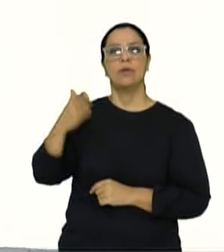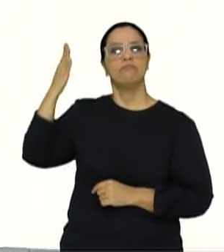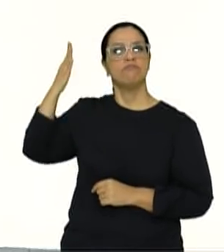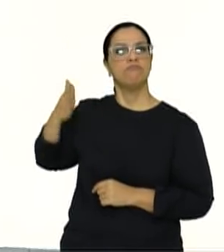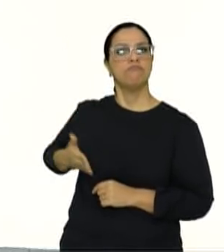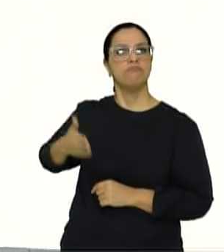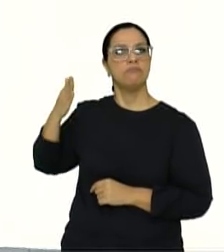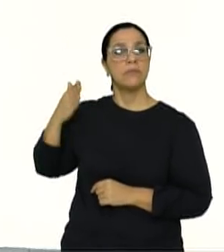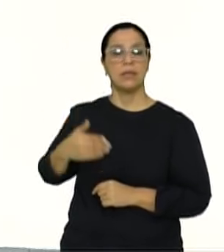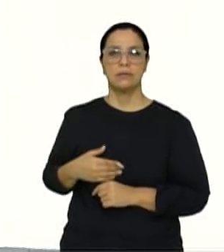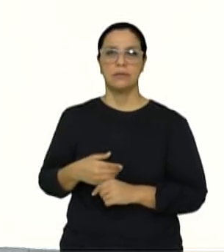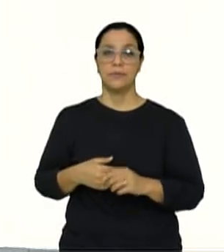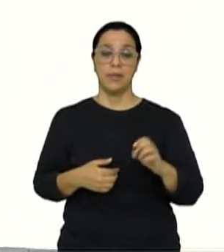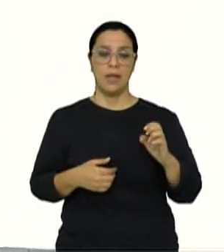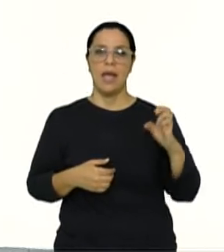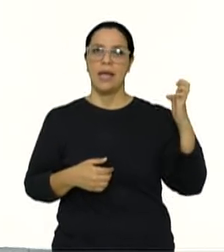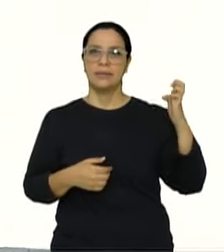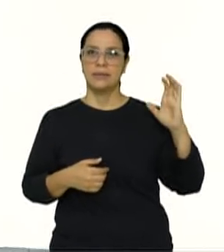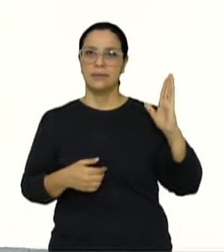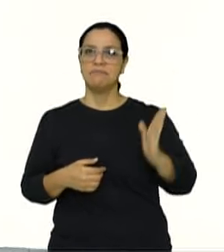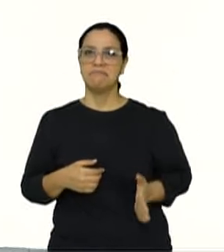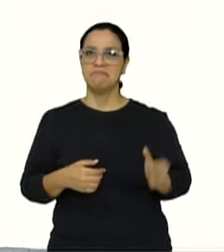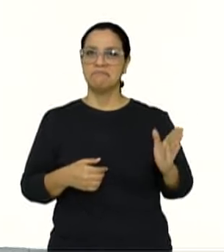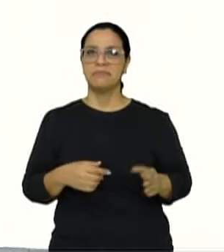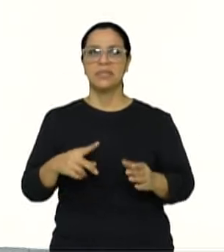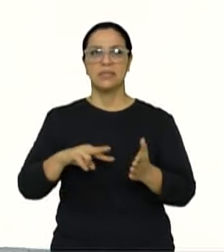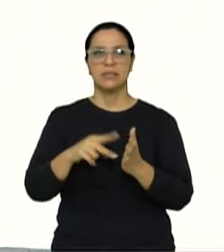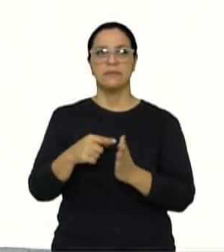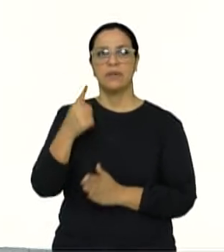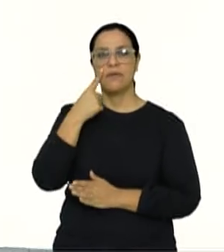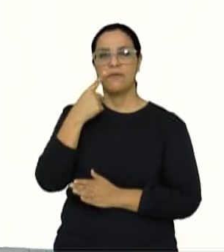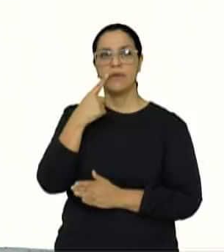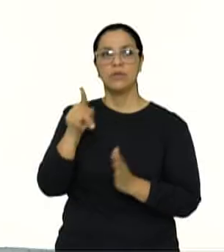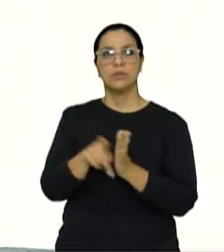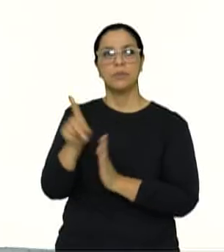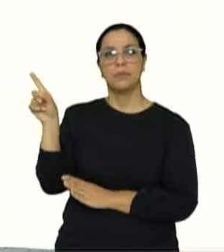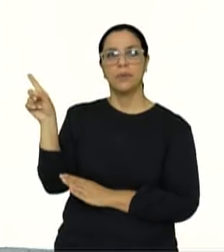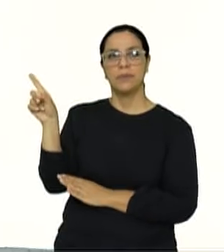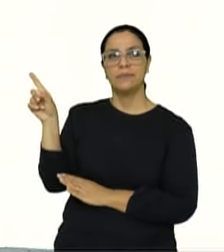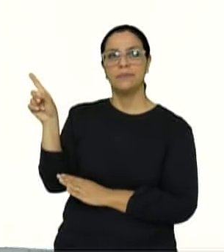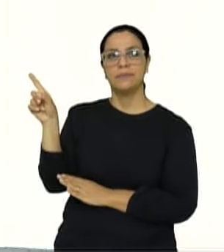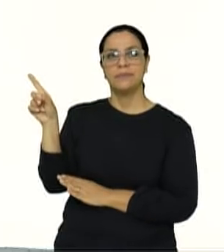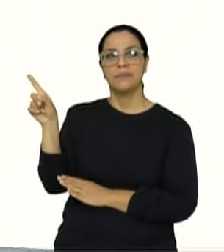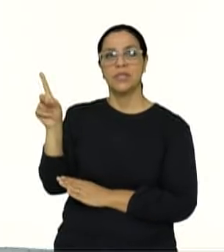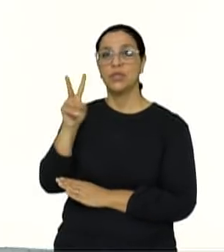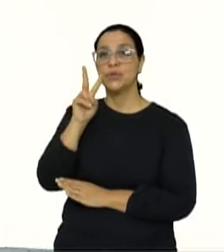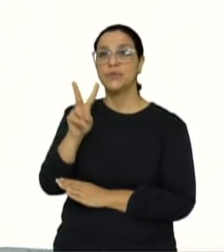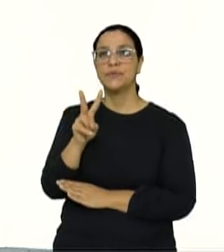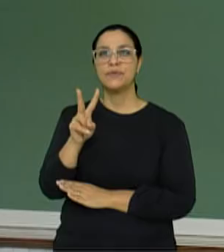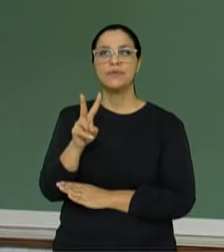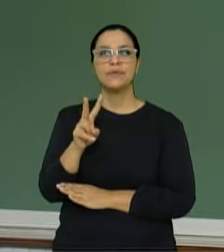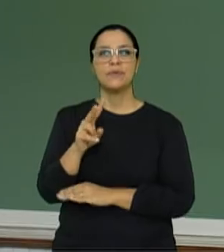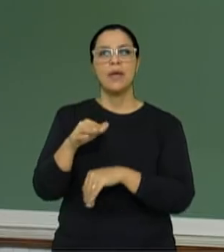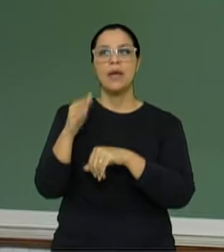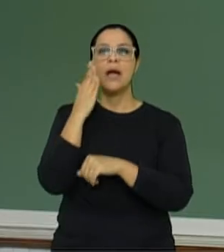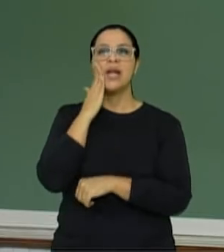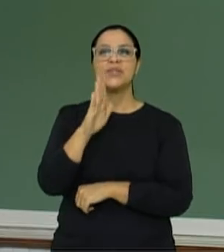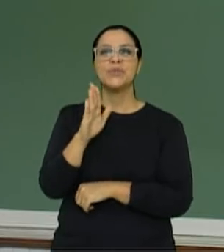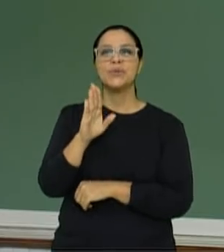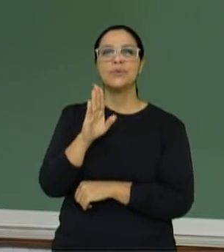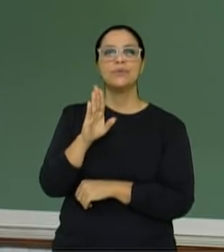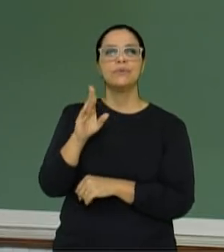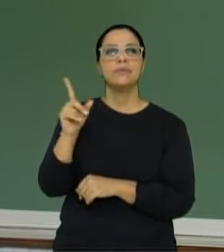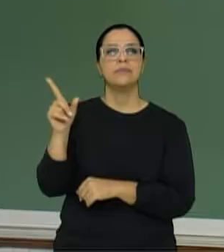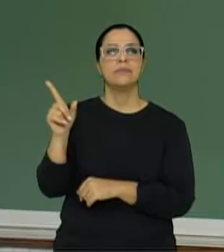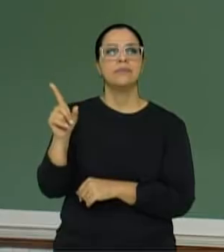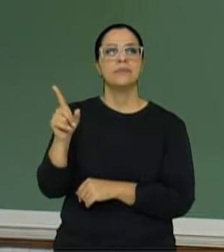vista lateral à esquerda. Se a frontal está aqui, a esquerda é para cá. Então, a vista lateral esquerda é o que a gente olha daqui para cá. Então, você